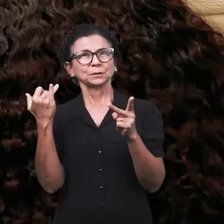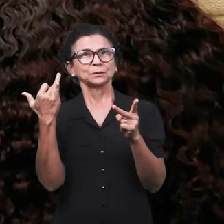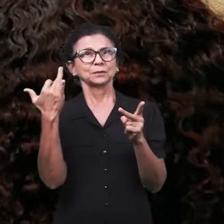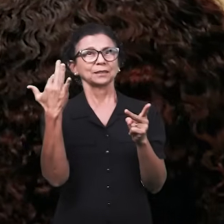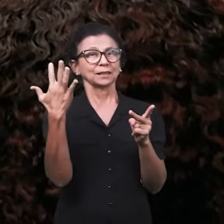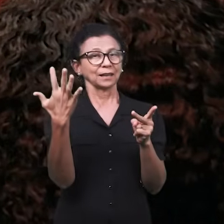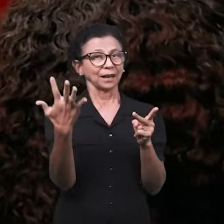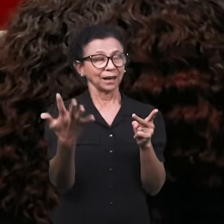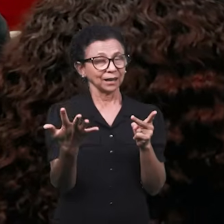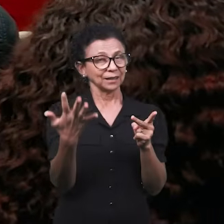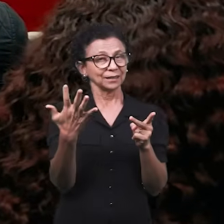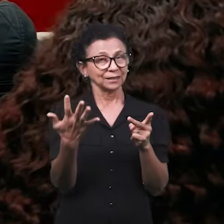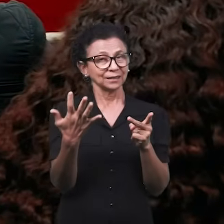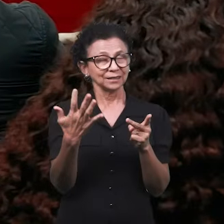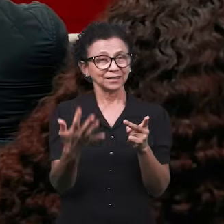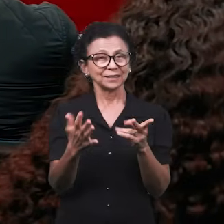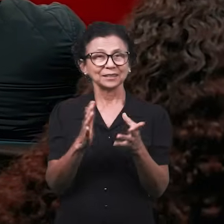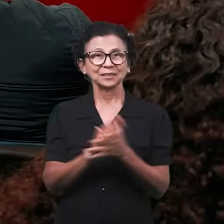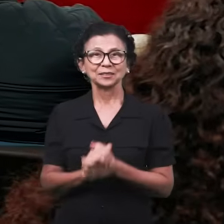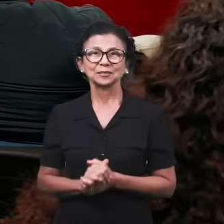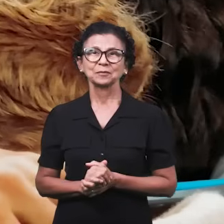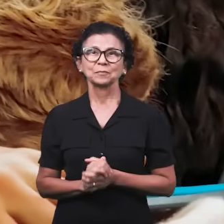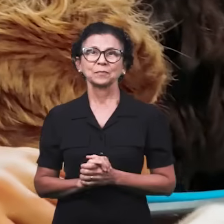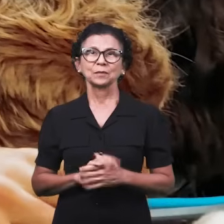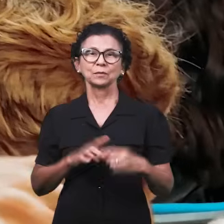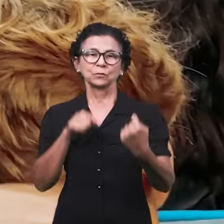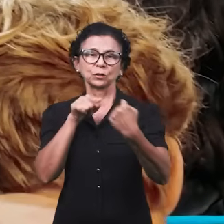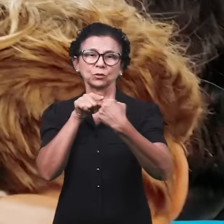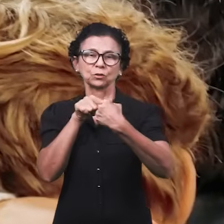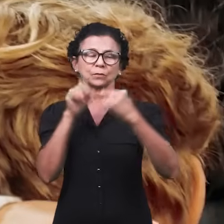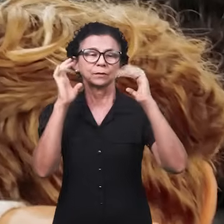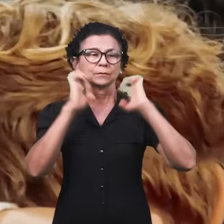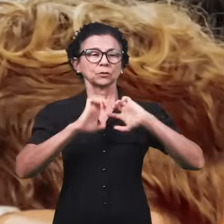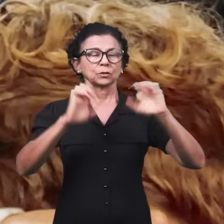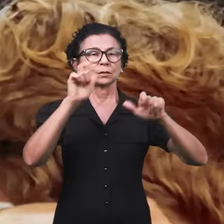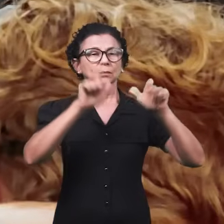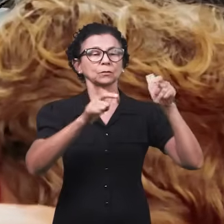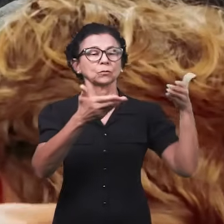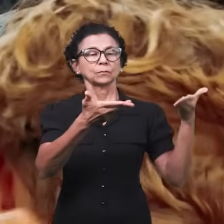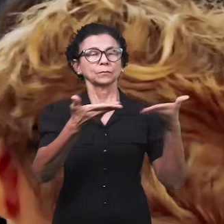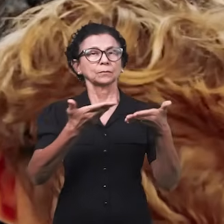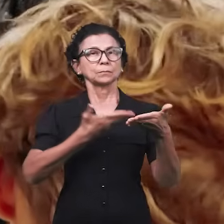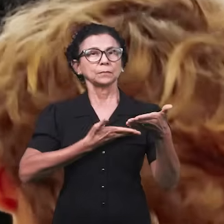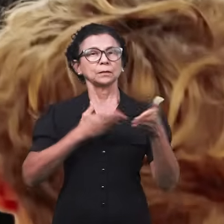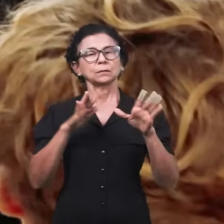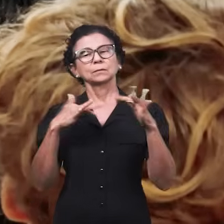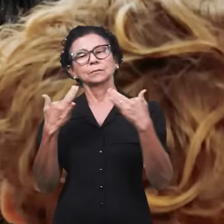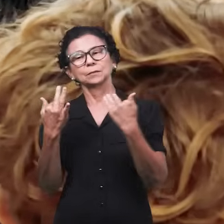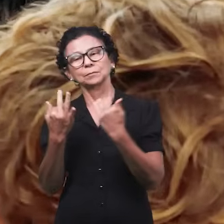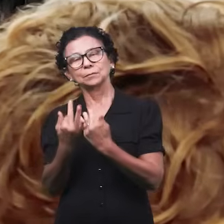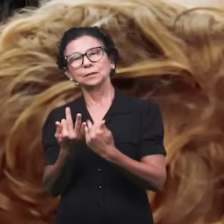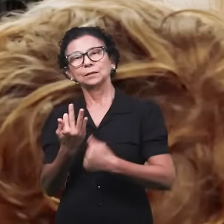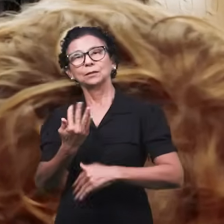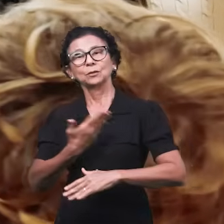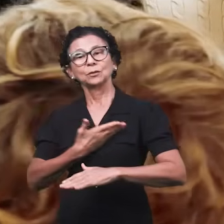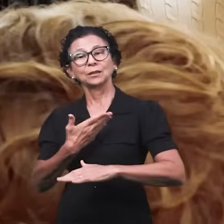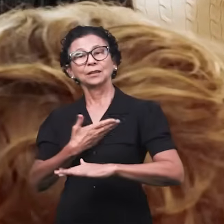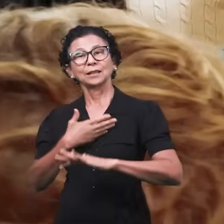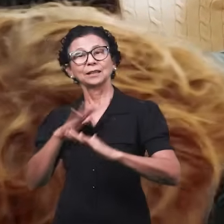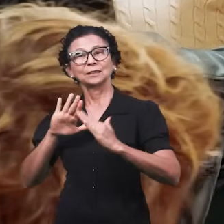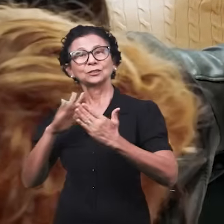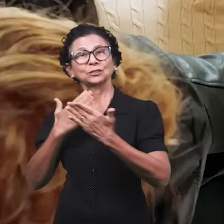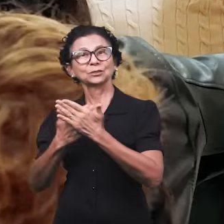momentos de oração e se dedicaram à evangelização, convidando amigos, familiares e colegas de estudo e trabalho para